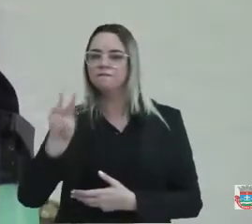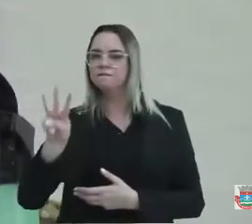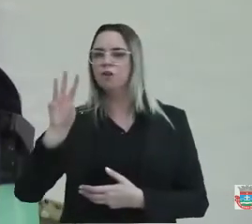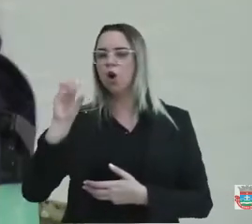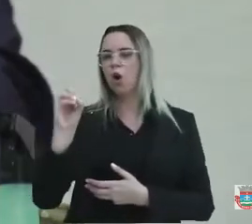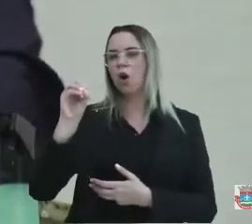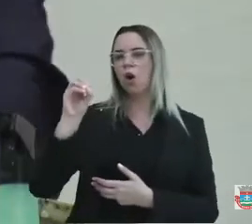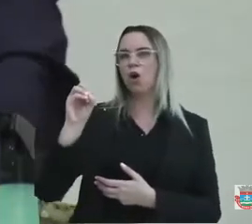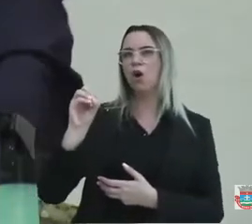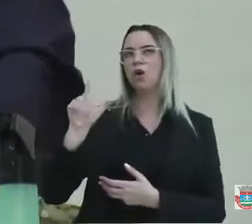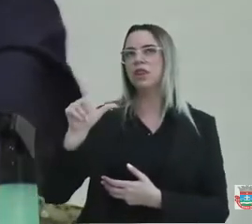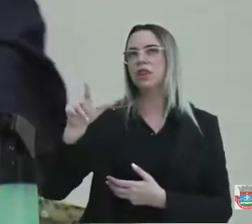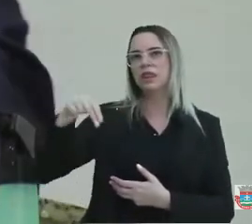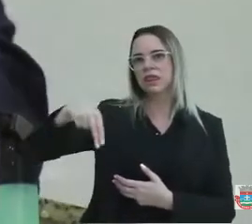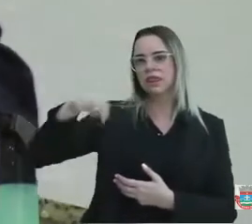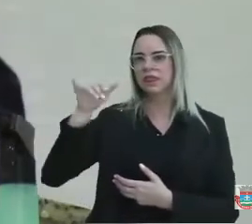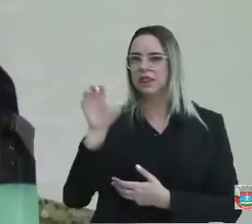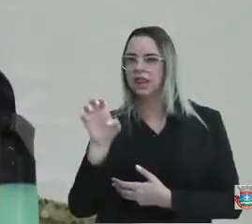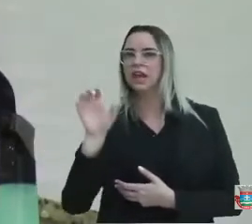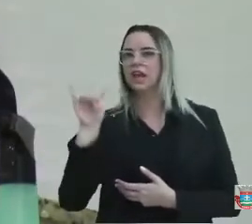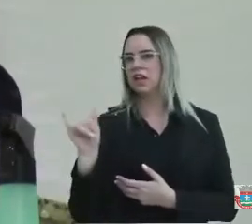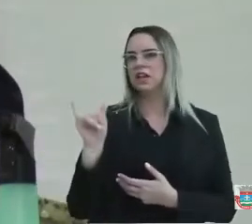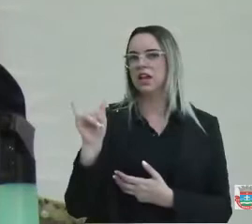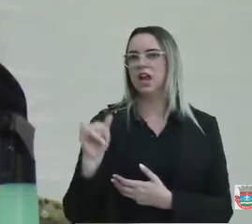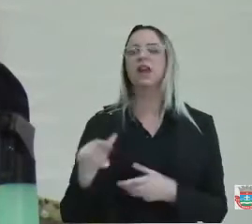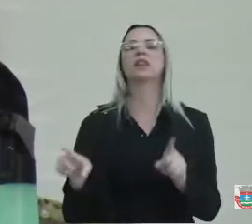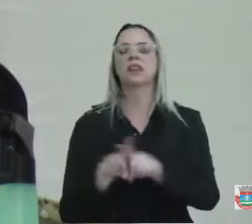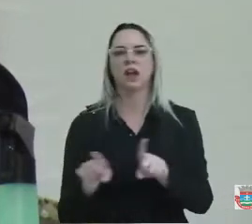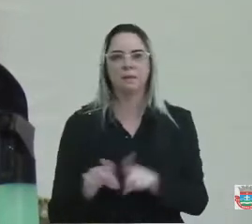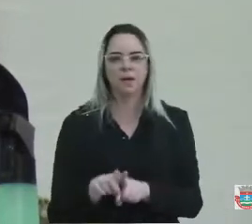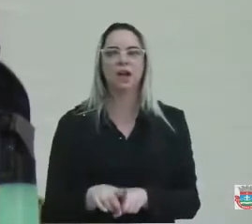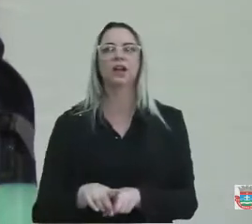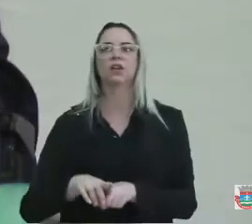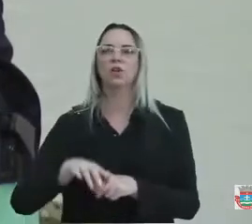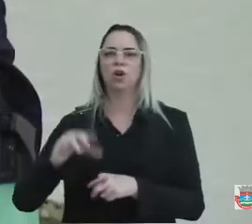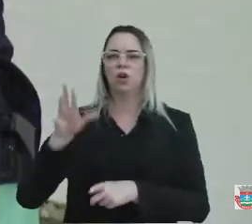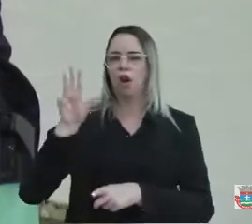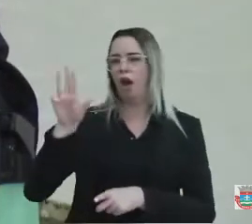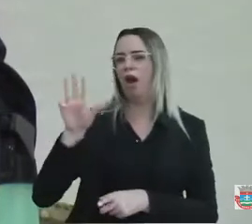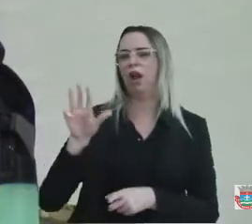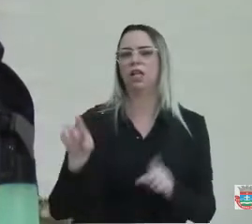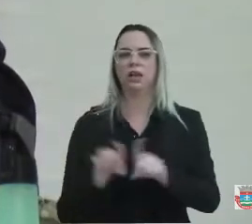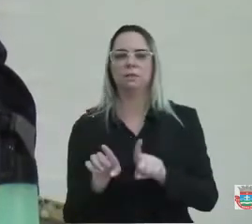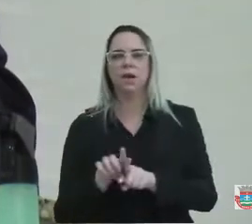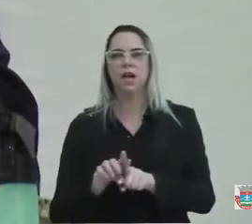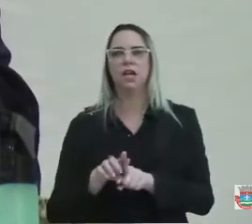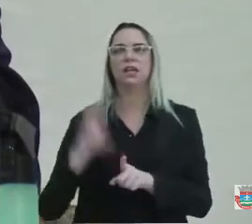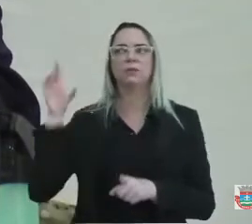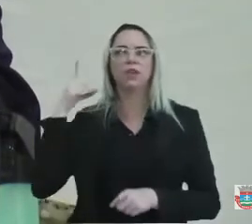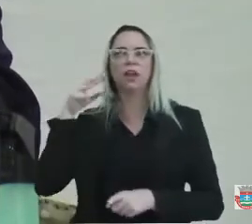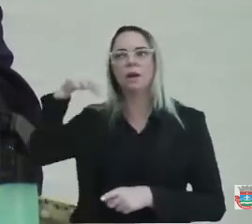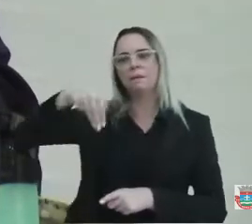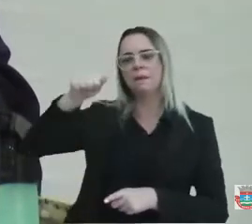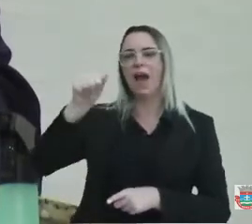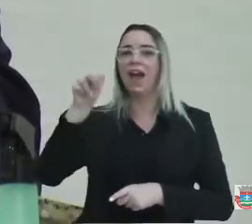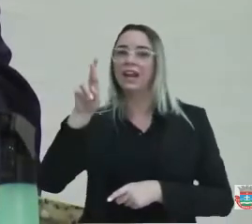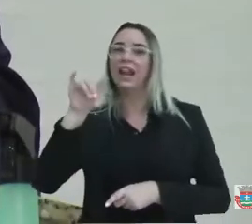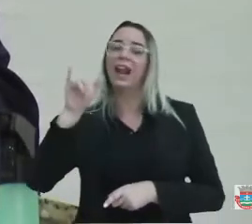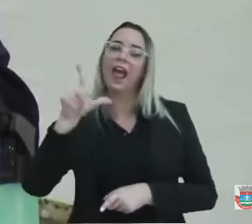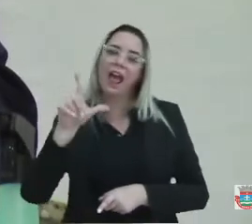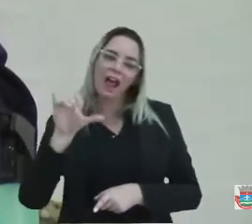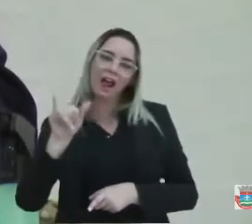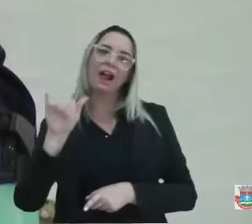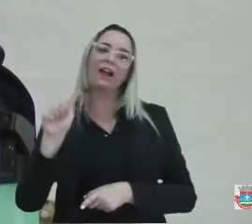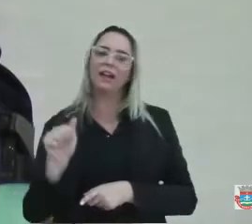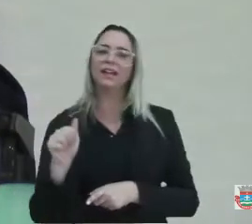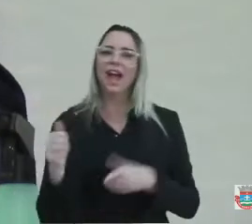Caio Manossobre, voto em Marília, voto em Lula. Agora, eu voto em Vônio, sabendo que Vônio não está só agora atrás do